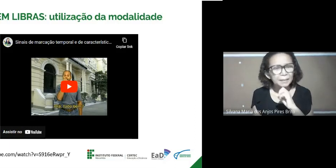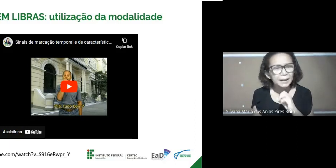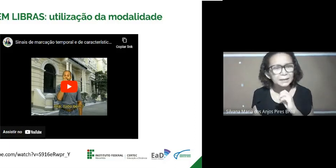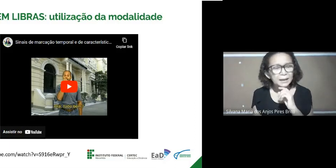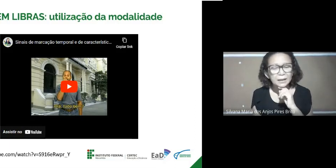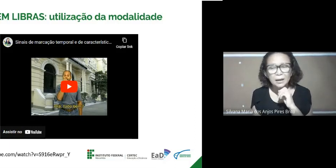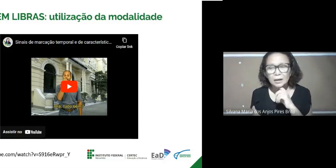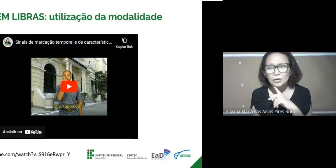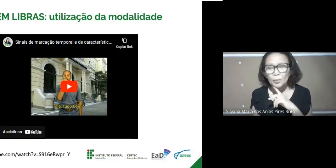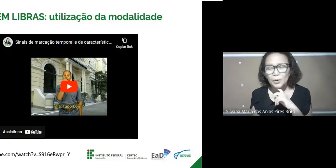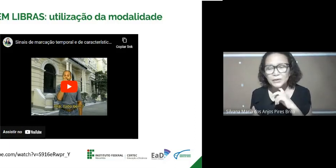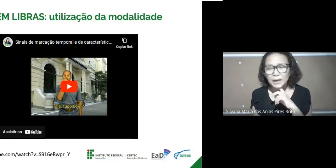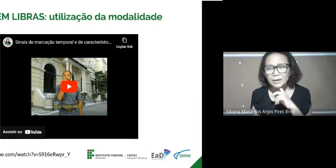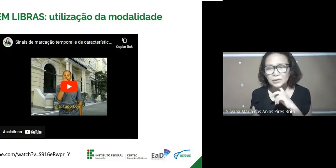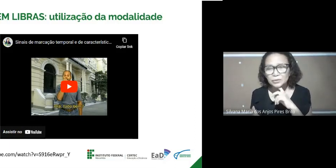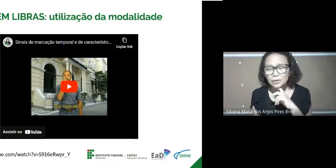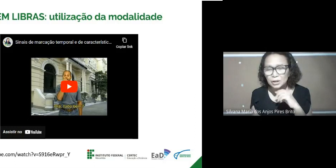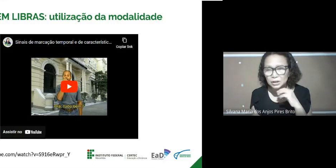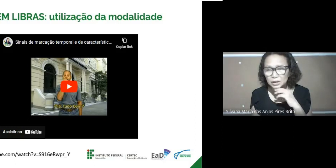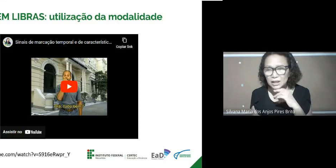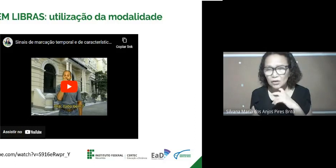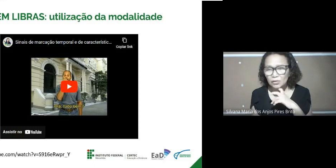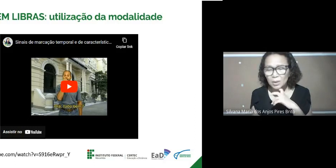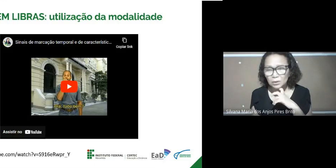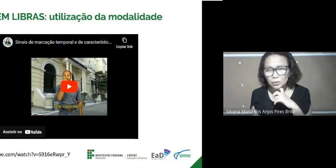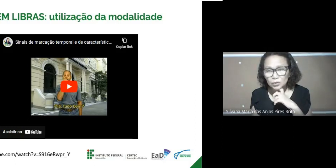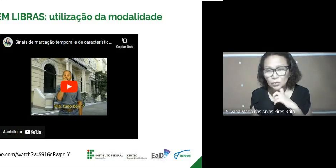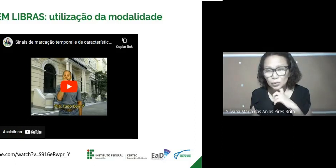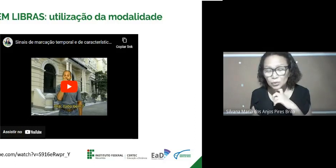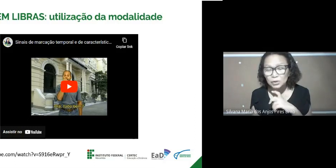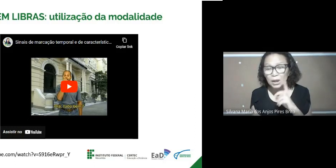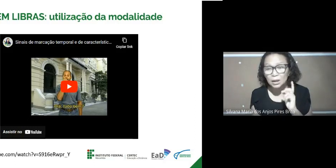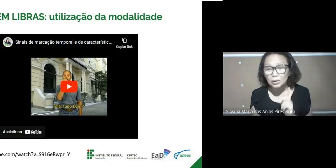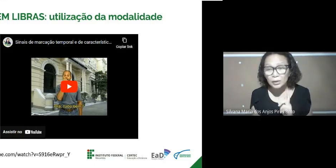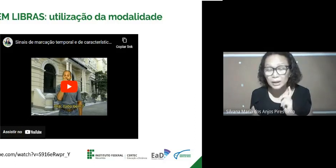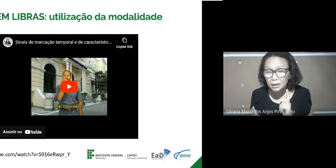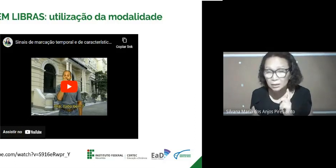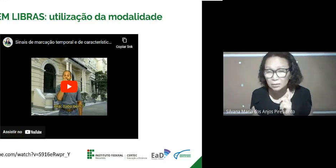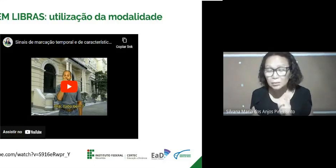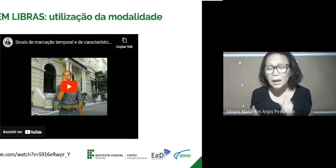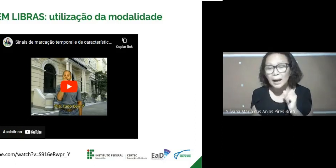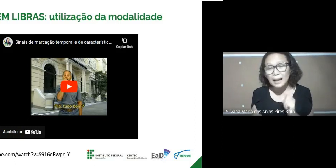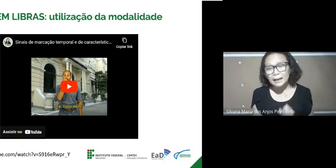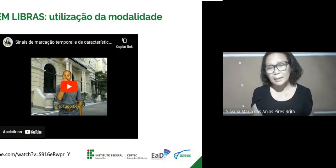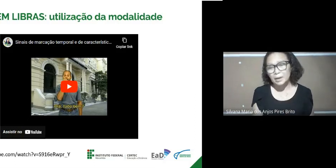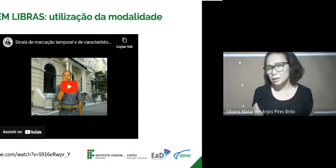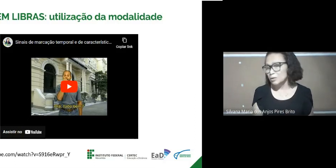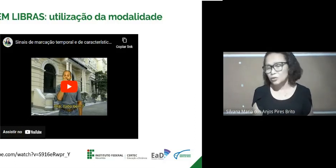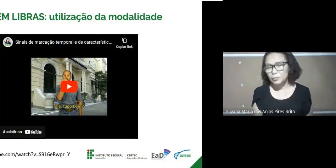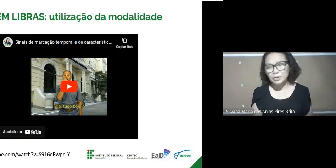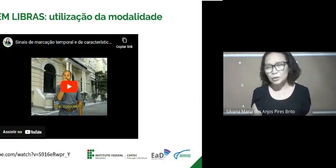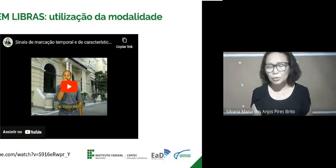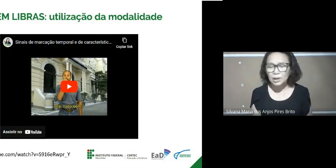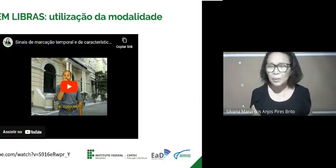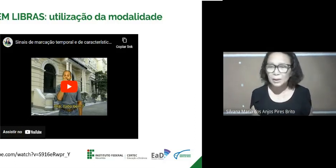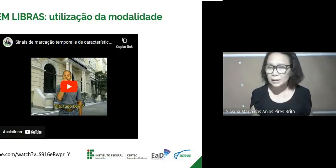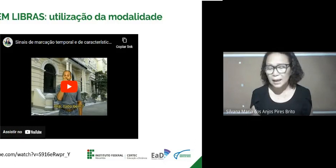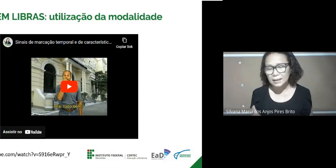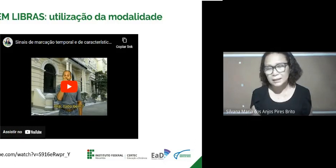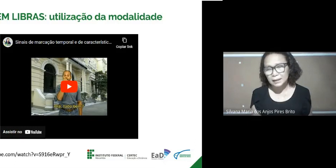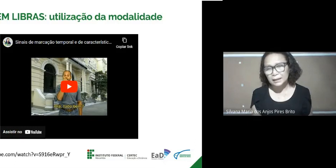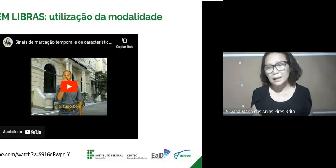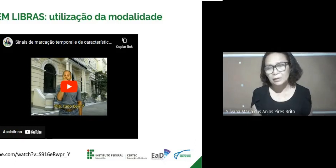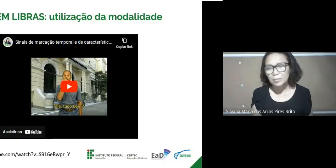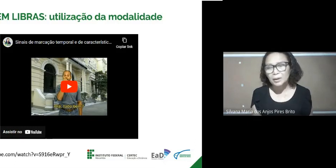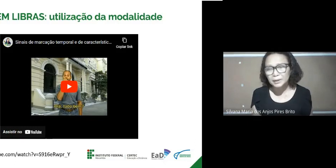importância imensa no processo de desenvolvimento dos surdos. No entanto, a Libras não substitui a